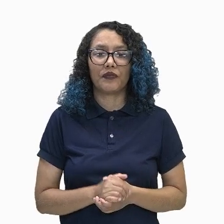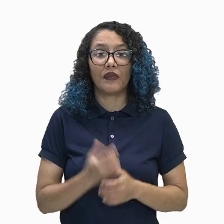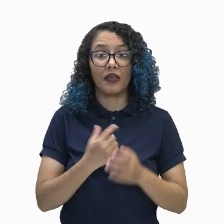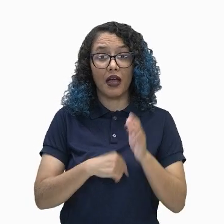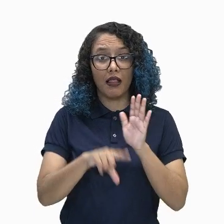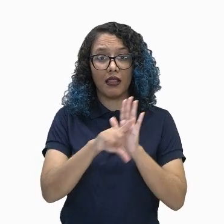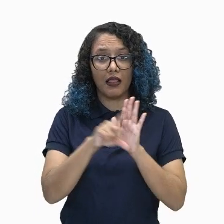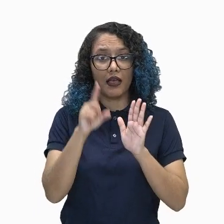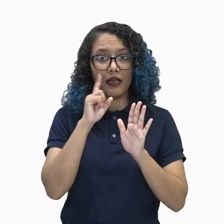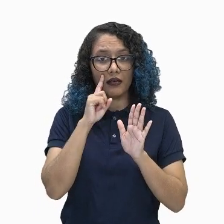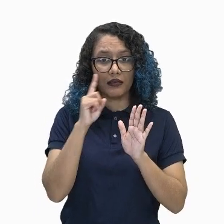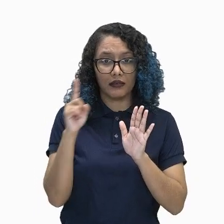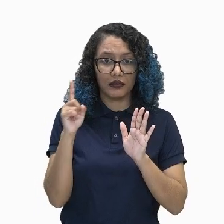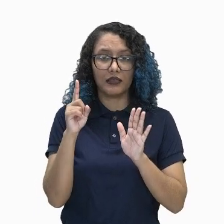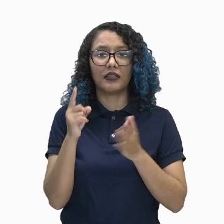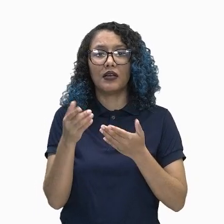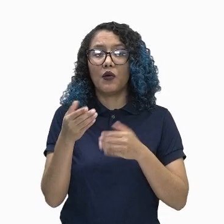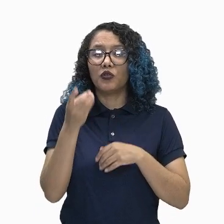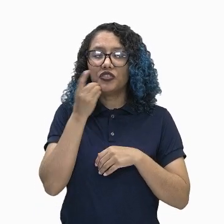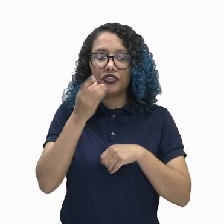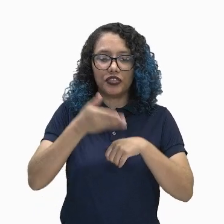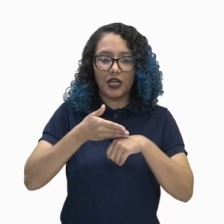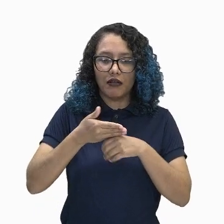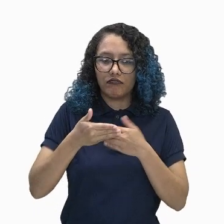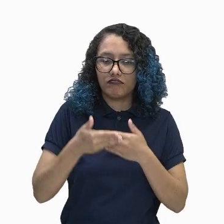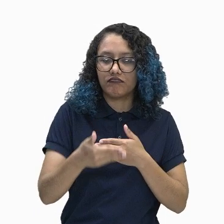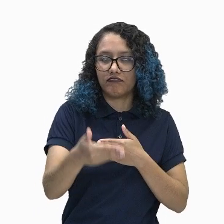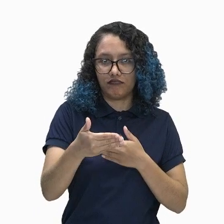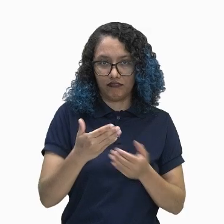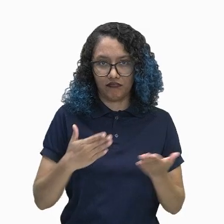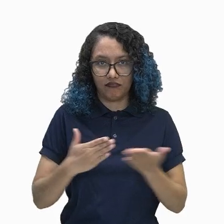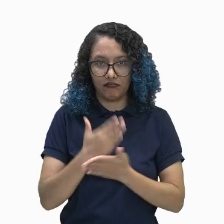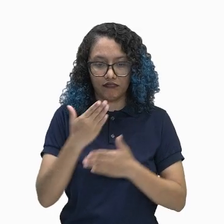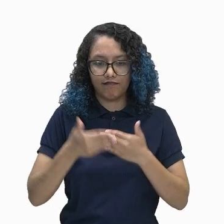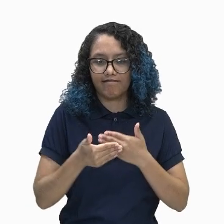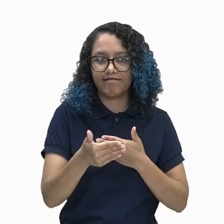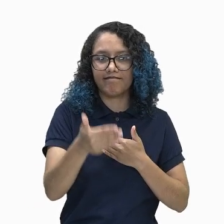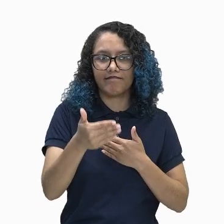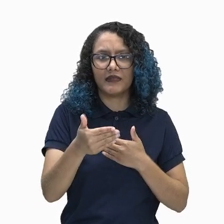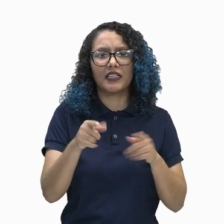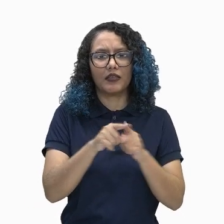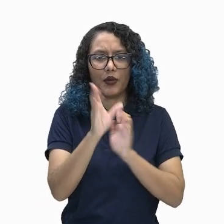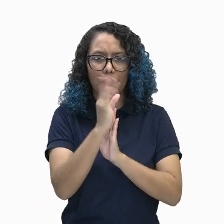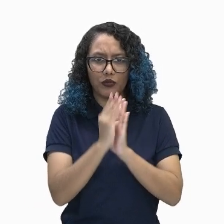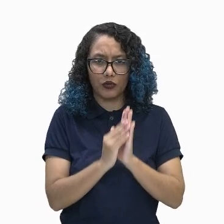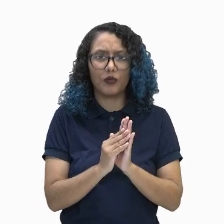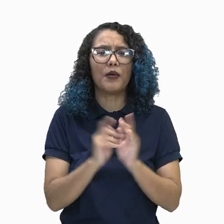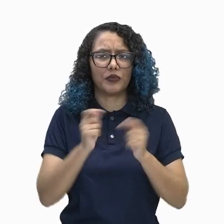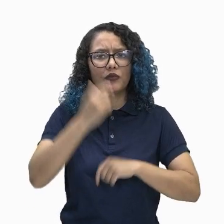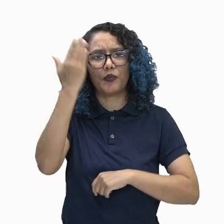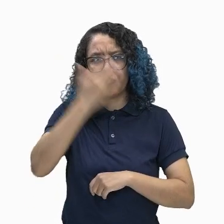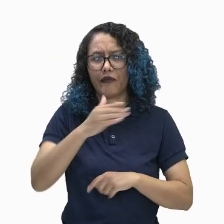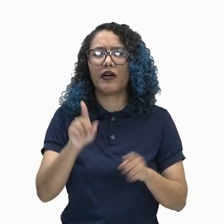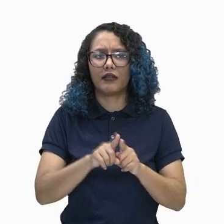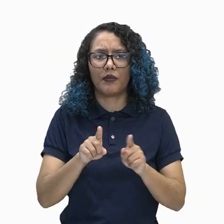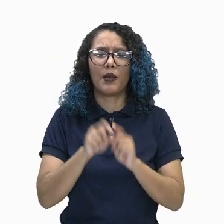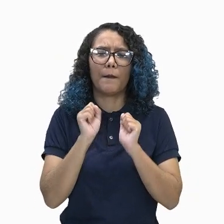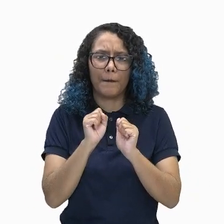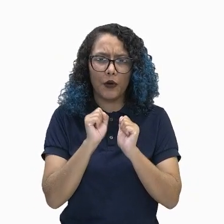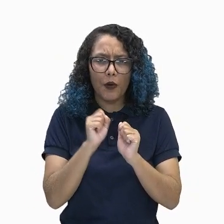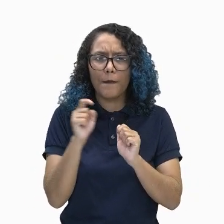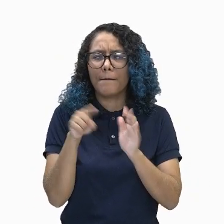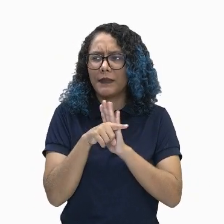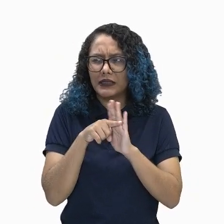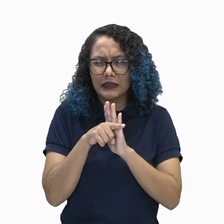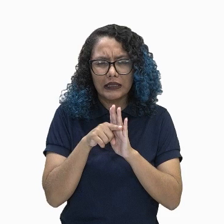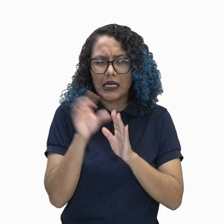foi publicada, que ela entrou em vigor, certo? E o conteúdo dela, eu também posso comprovar. Basta eu fazer uma pesquisa